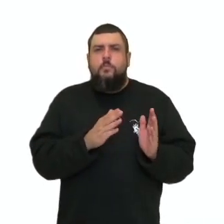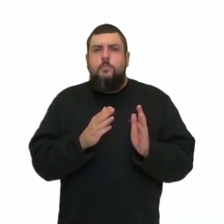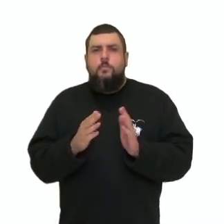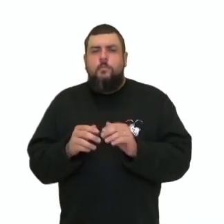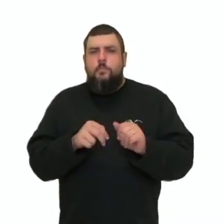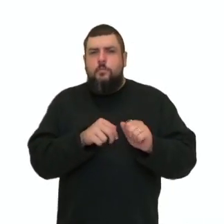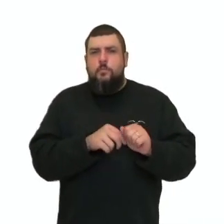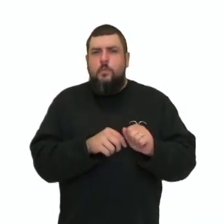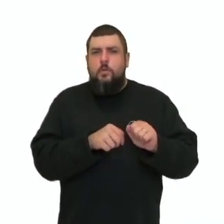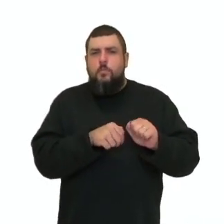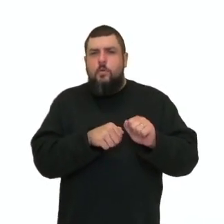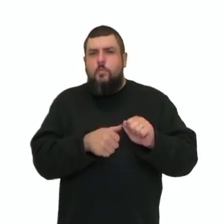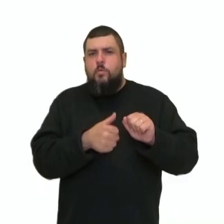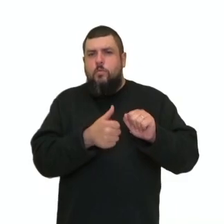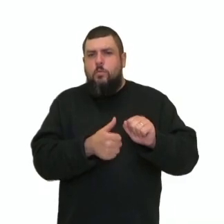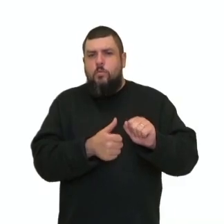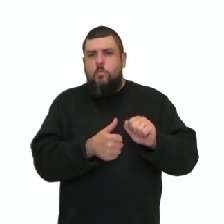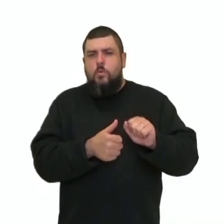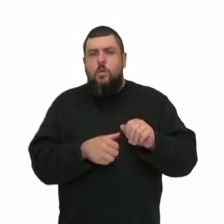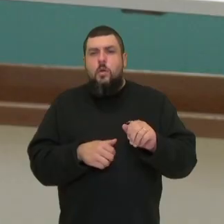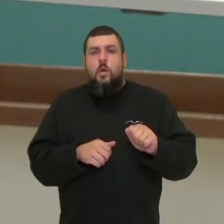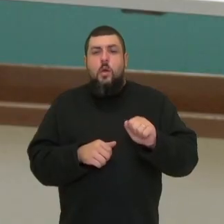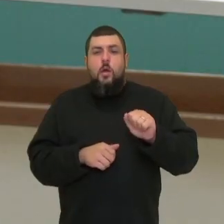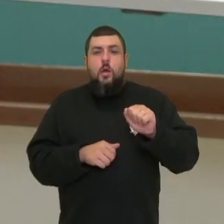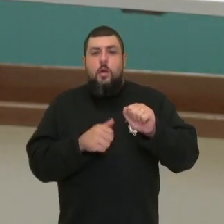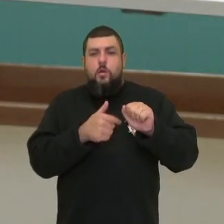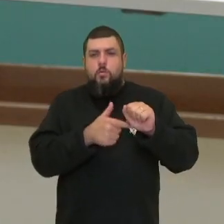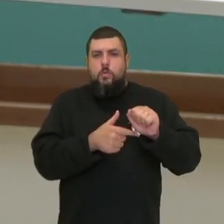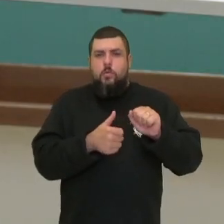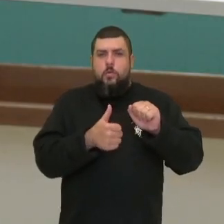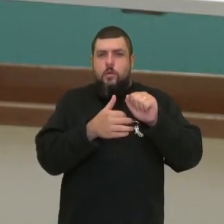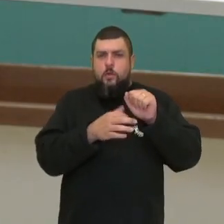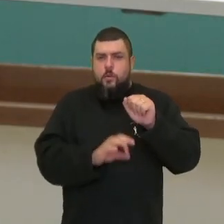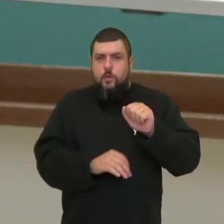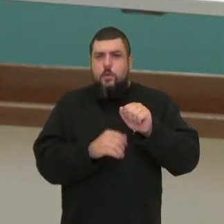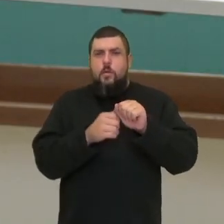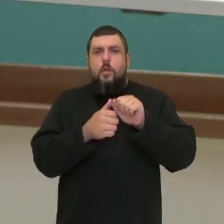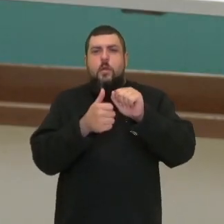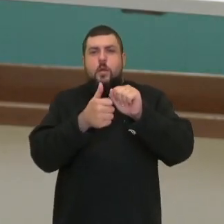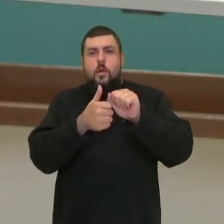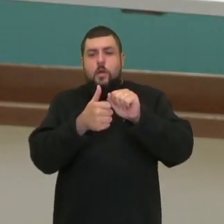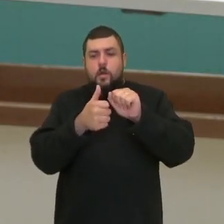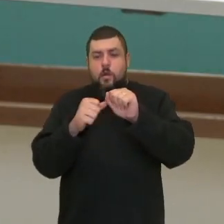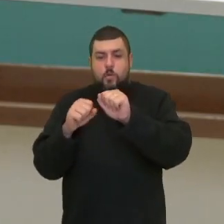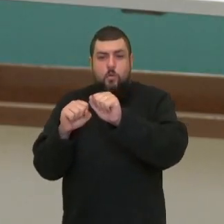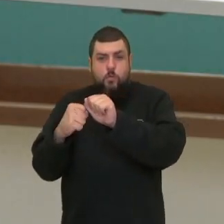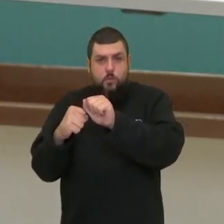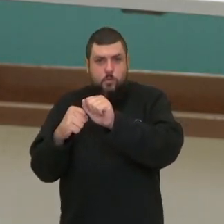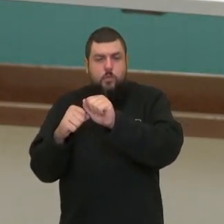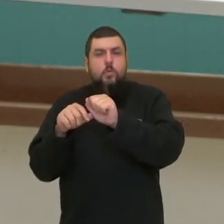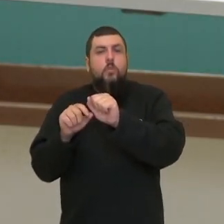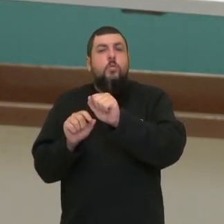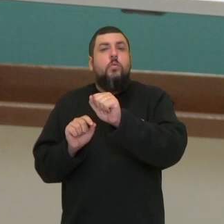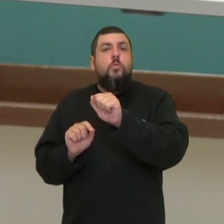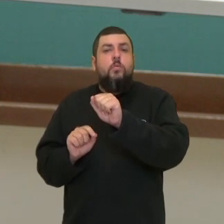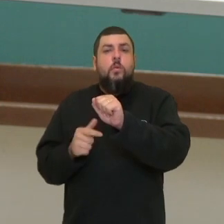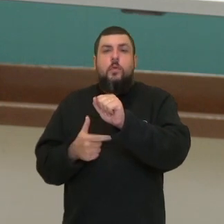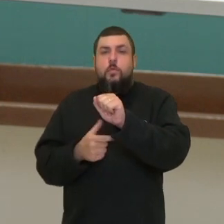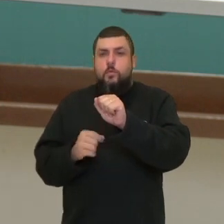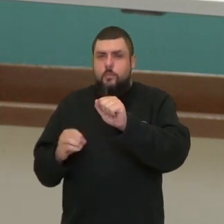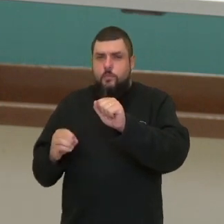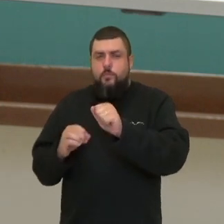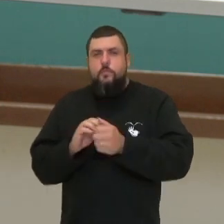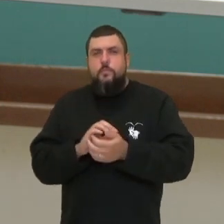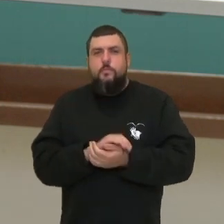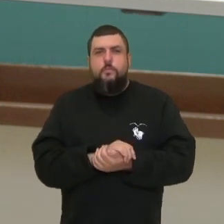meu A1 é 2, o meu A2 é 10, o meu A3 é 12 e o meu A8 seria o 200.